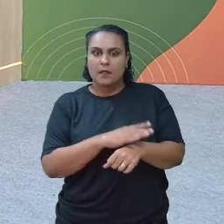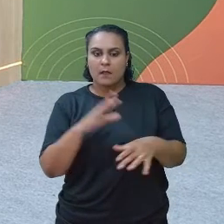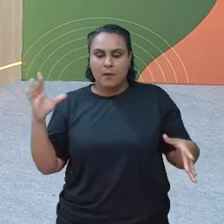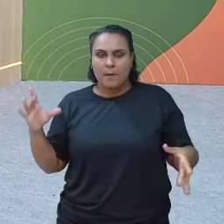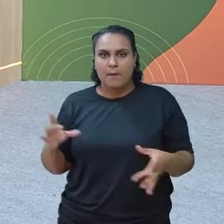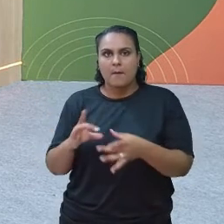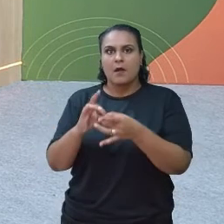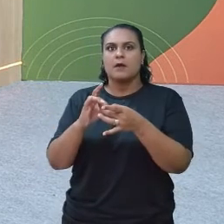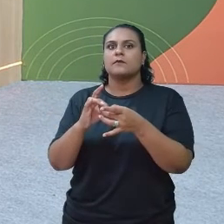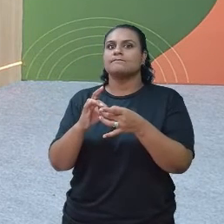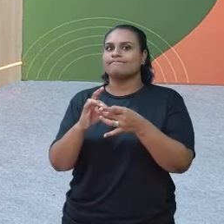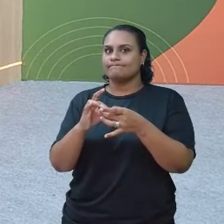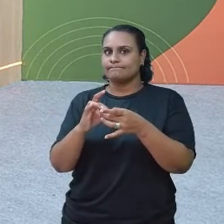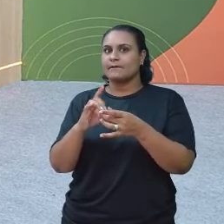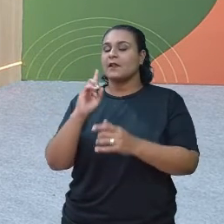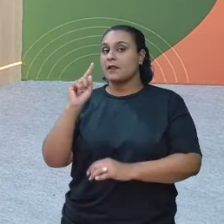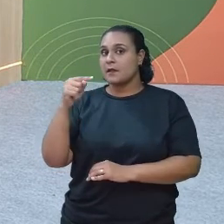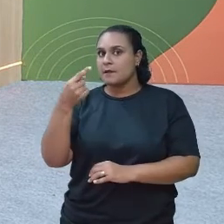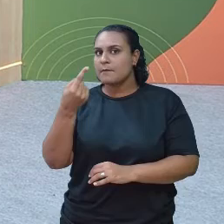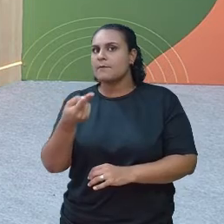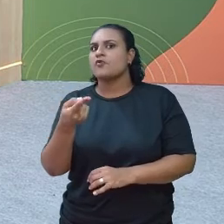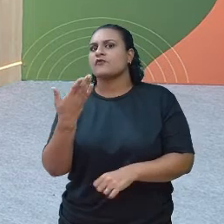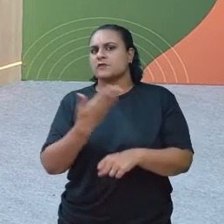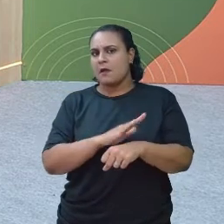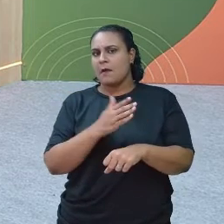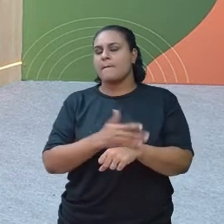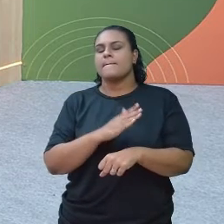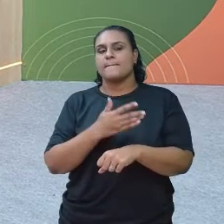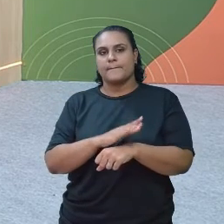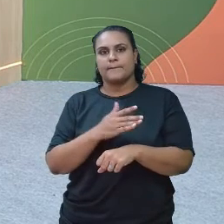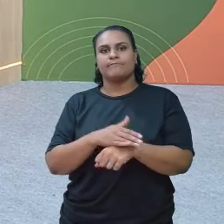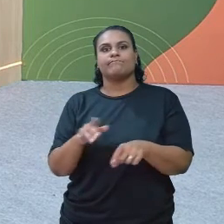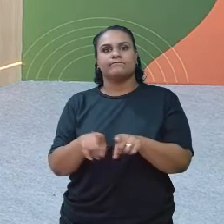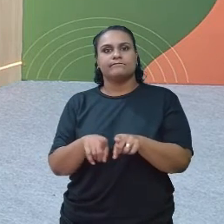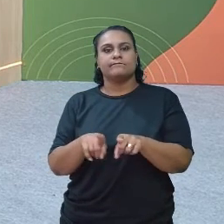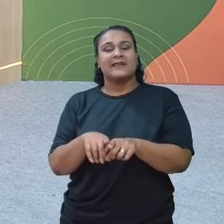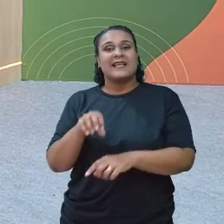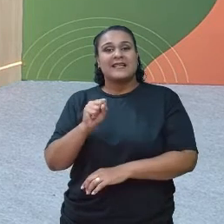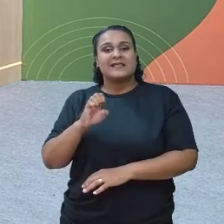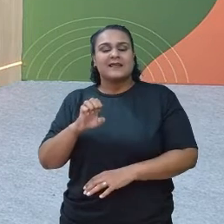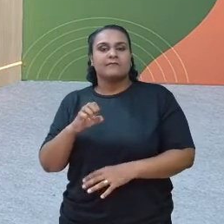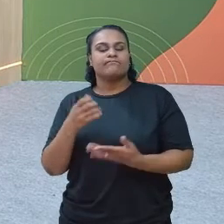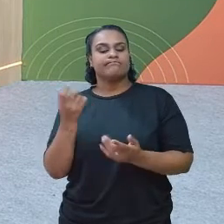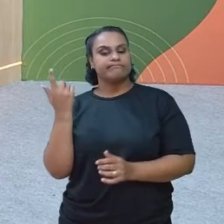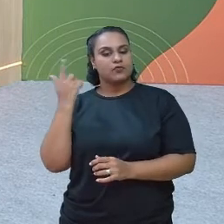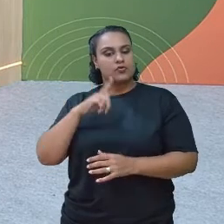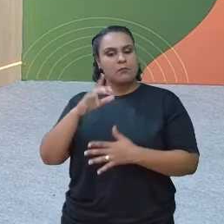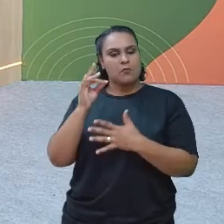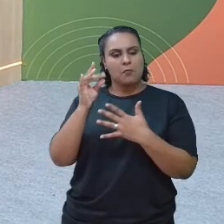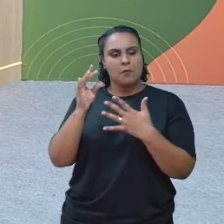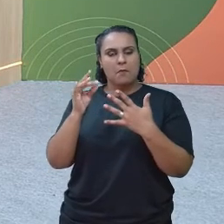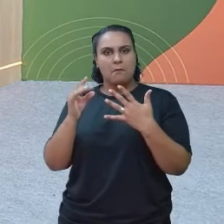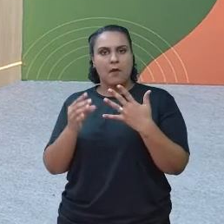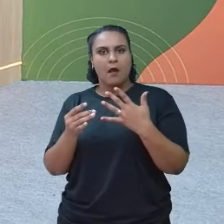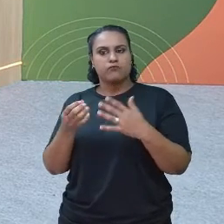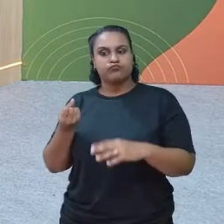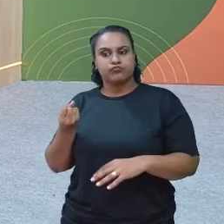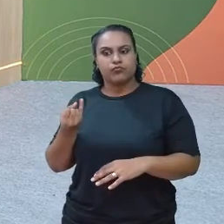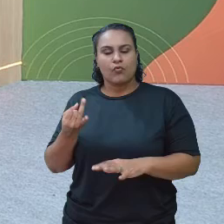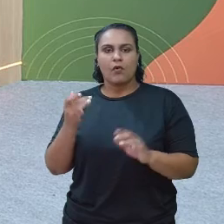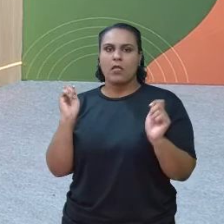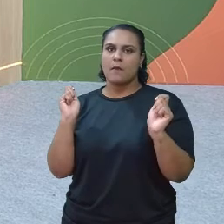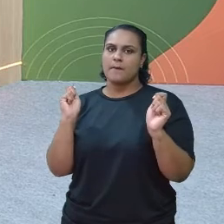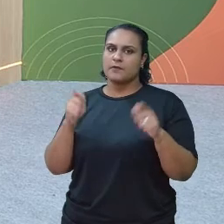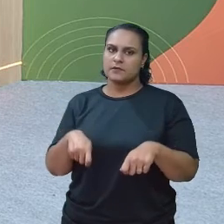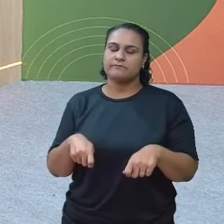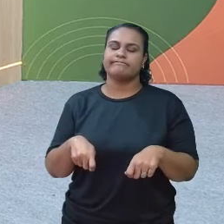que provavelmente você vai fazer em diversas outras situações. Se a gente já consegue descrever o número de possibilidades, se a